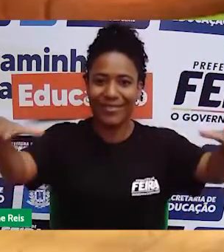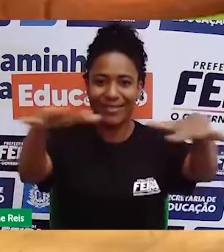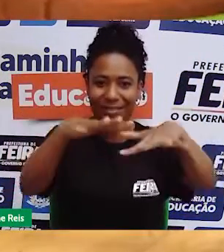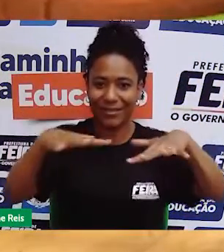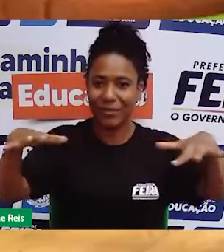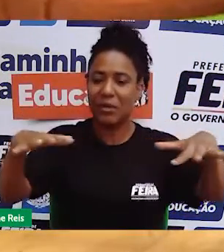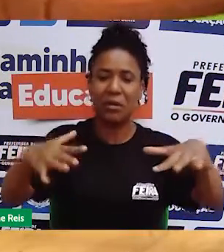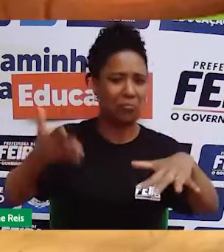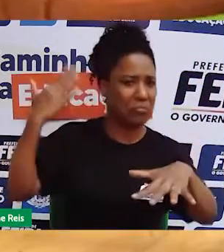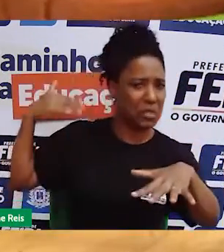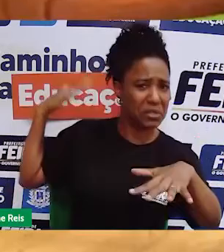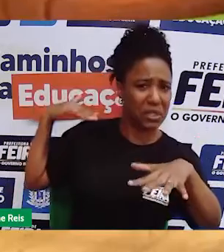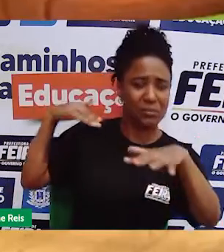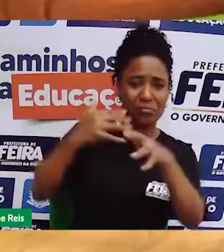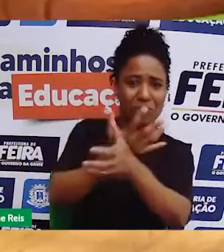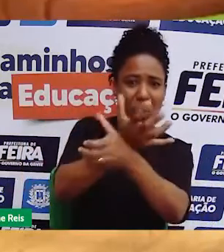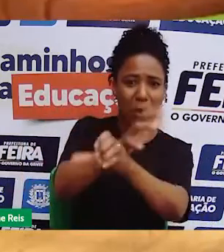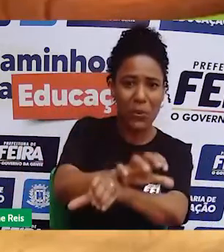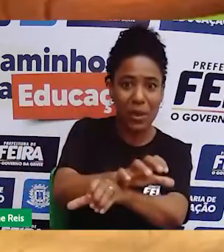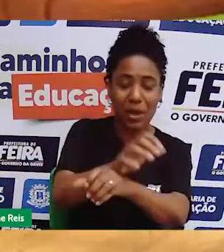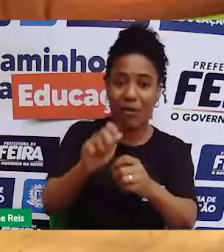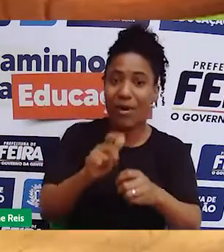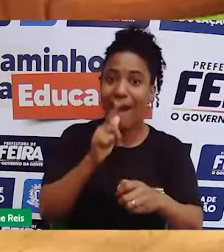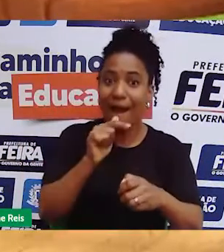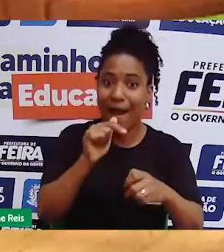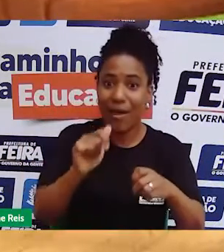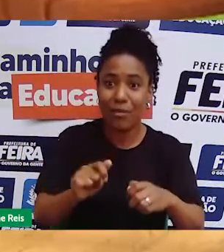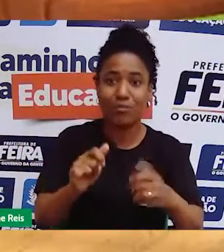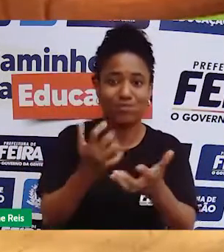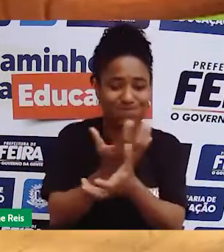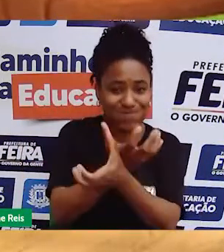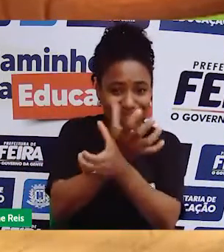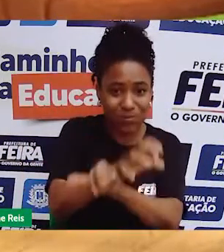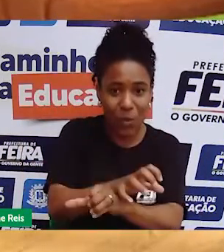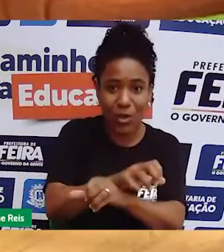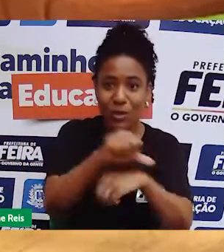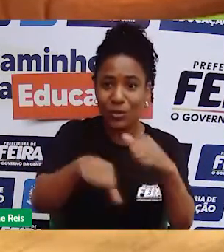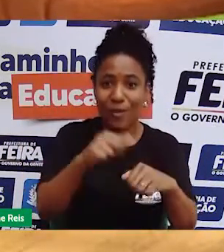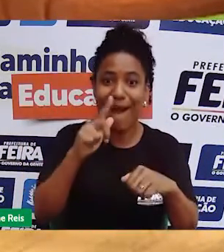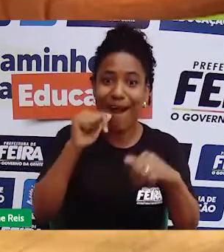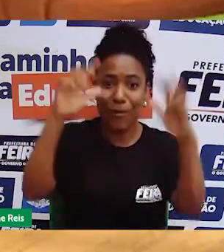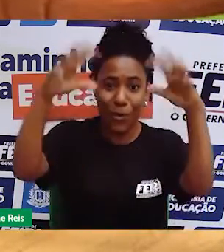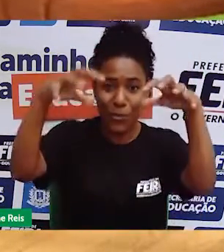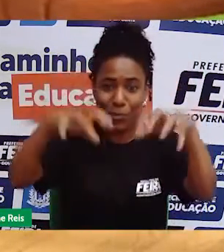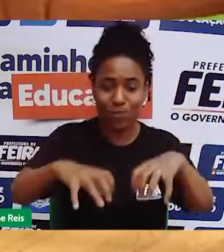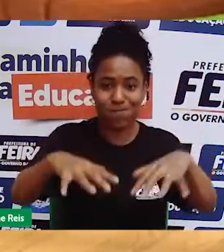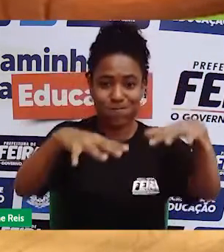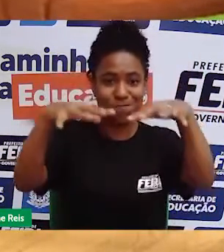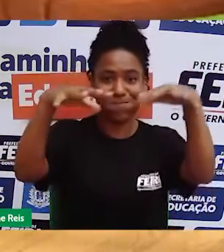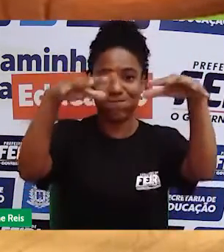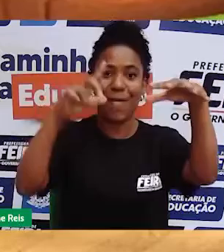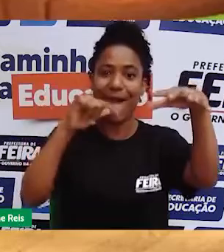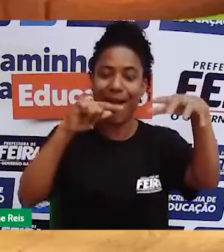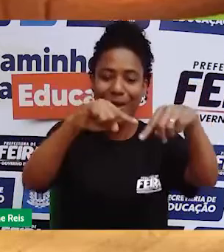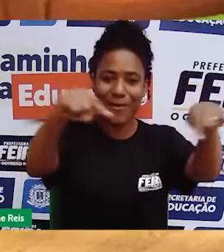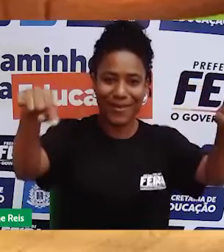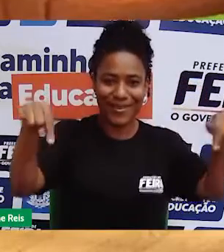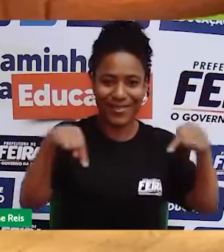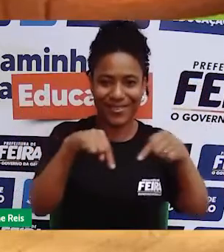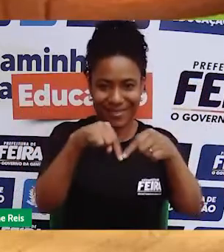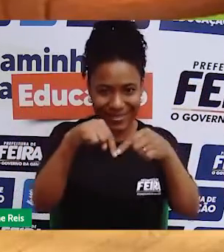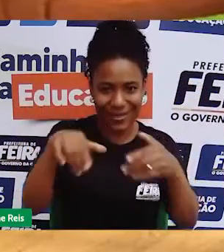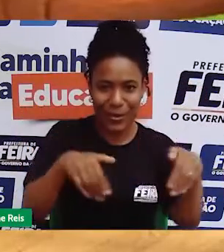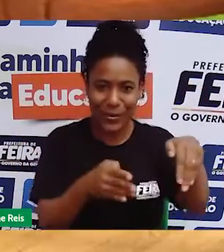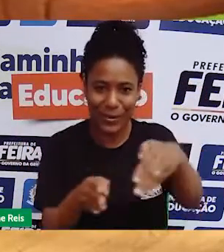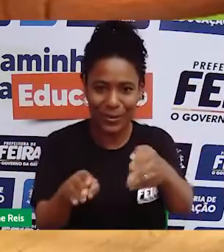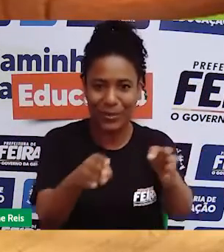nos últimos tempos. Muitas lagoas que estavam completamente secas agora estão cheias, sem falar que o verde também tomou